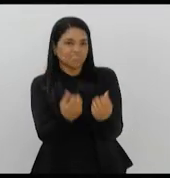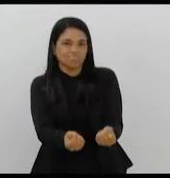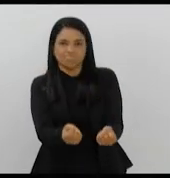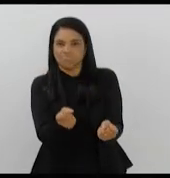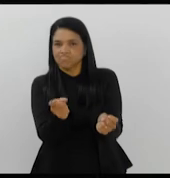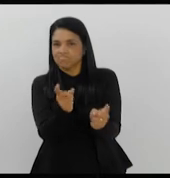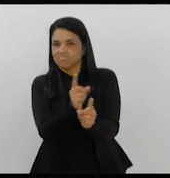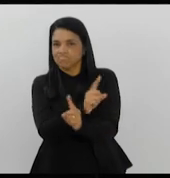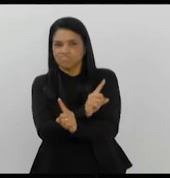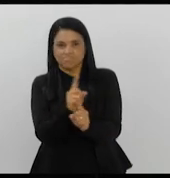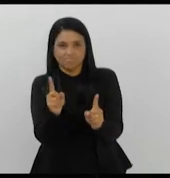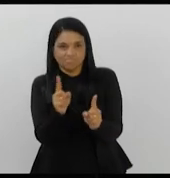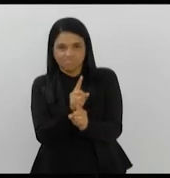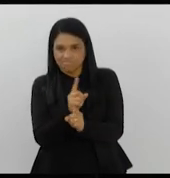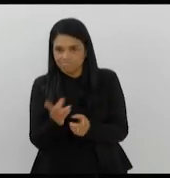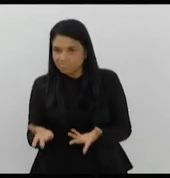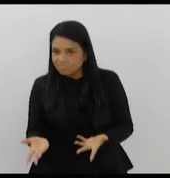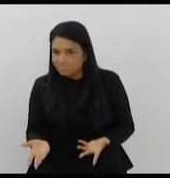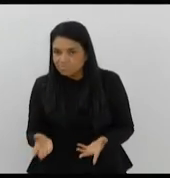inaceitável.